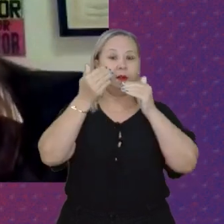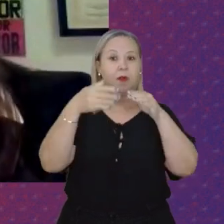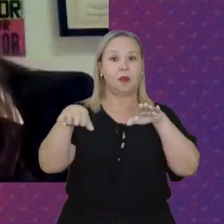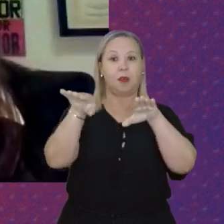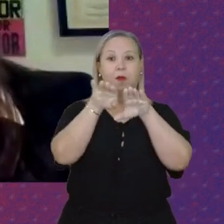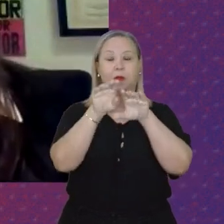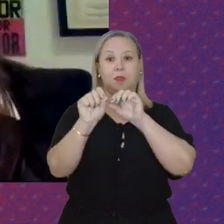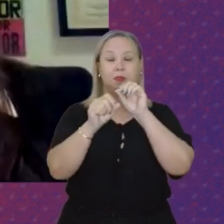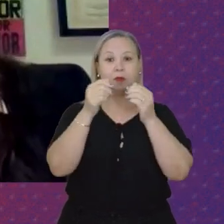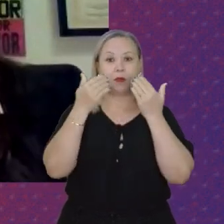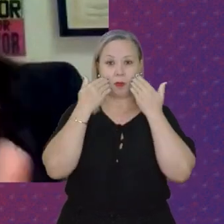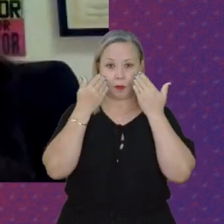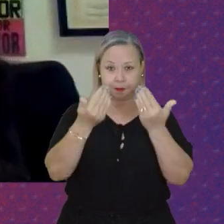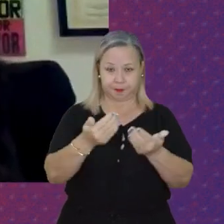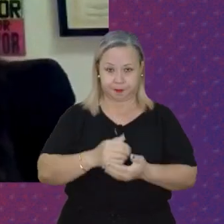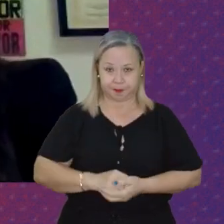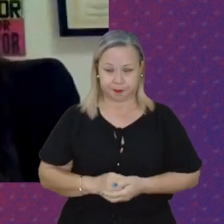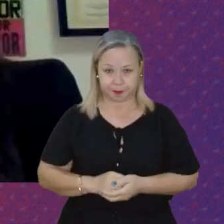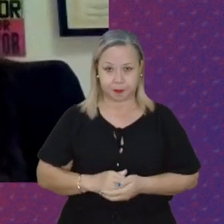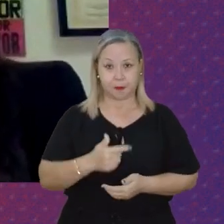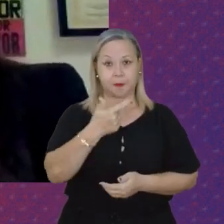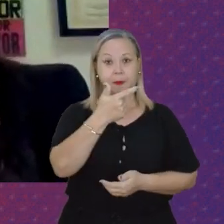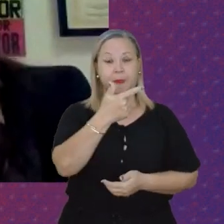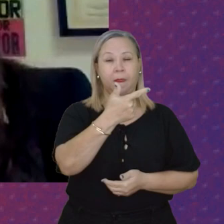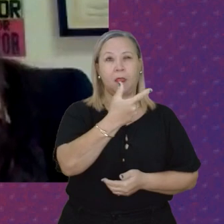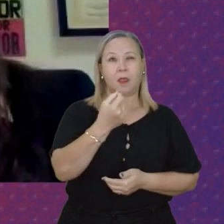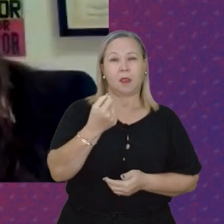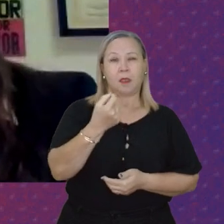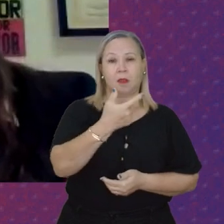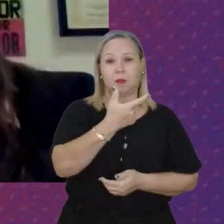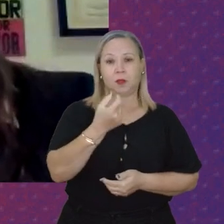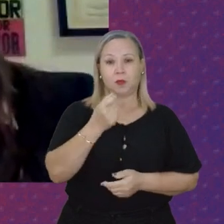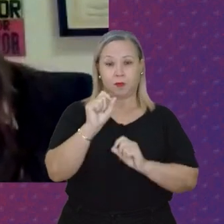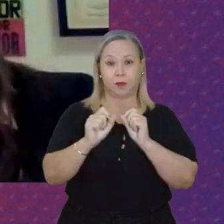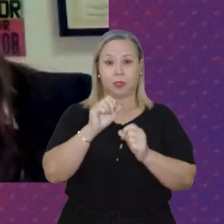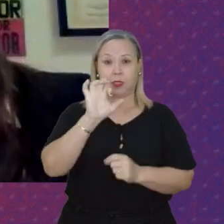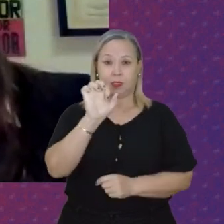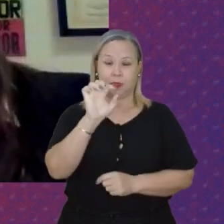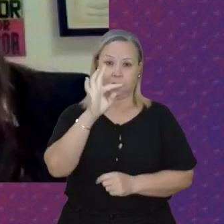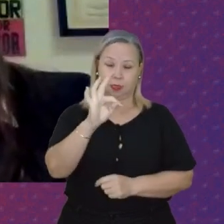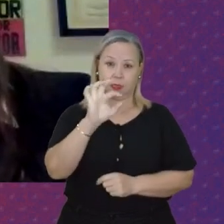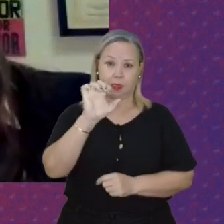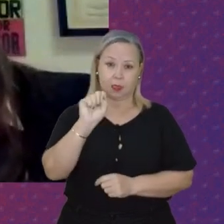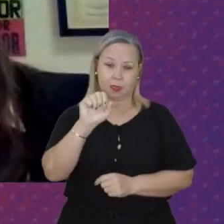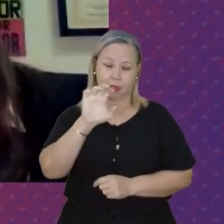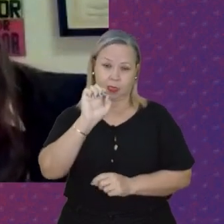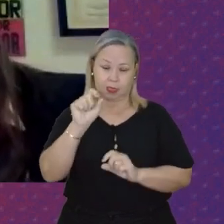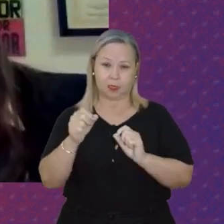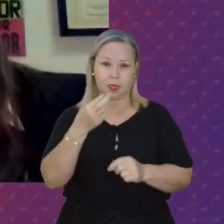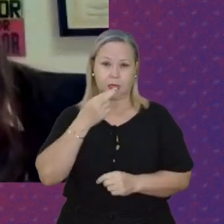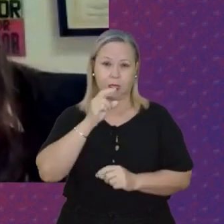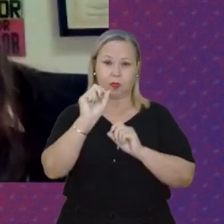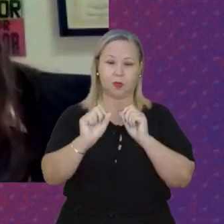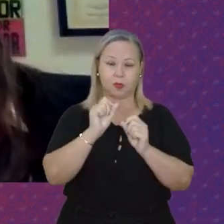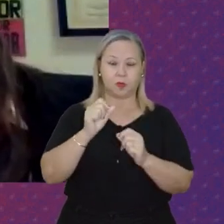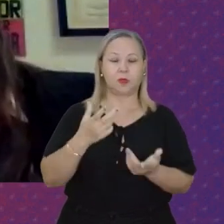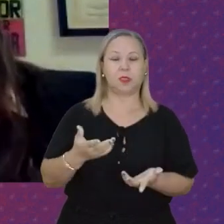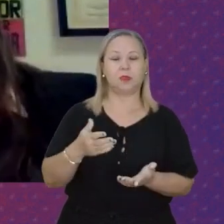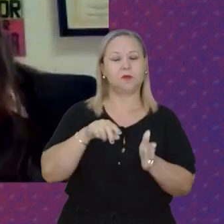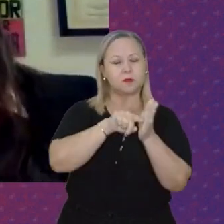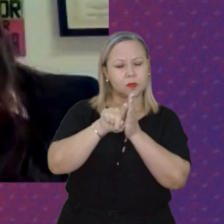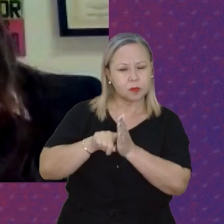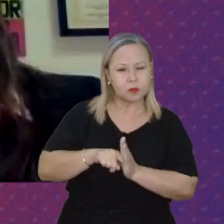sua apresentação. Em 2020, o TSE, respondendo a uma consulta da deputada Benedita da